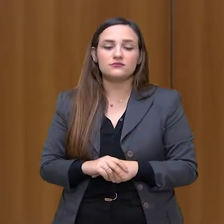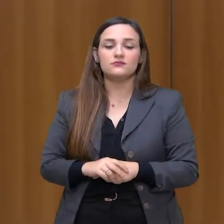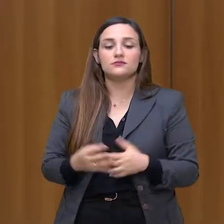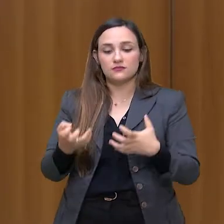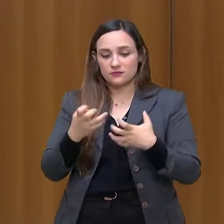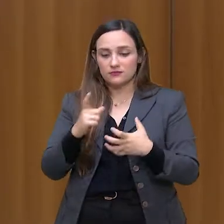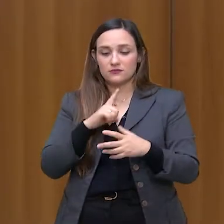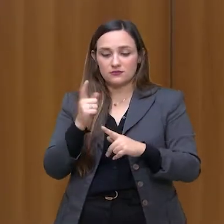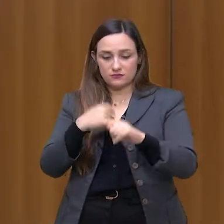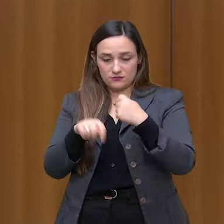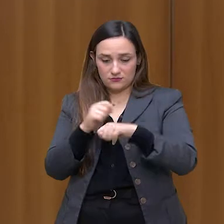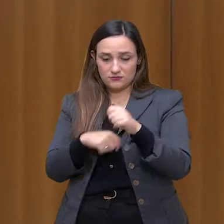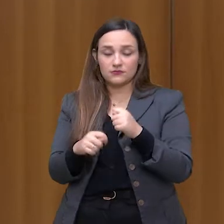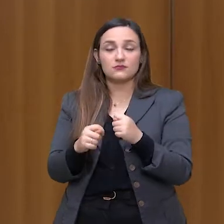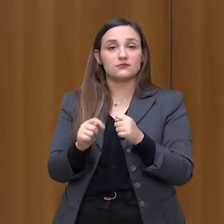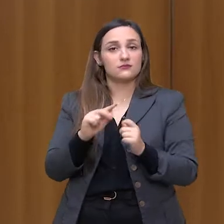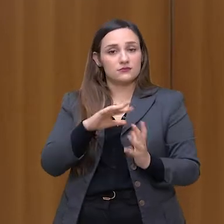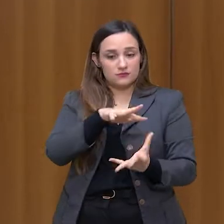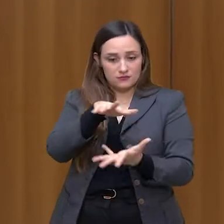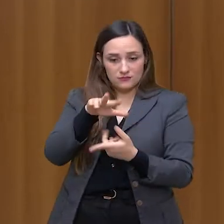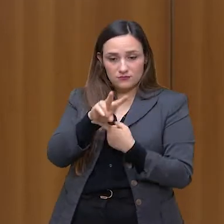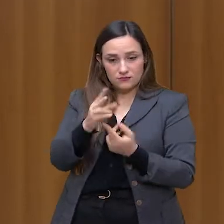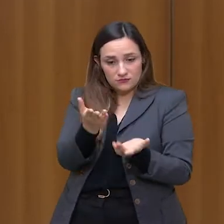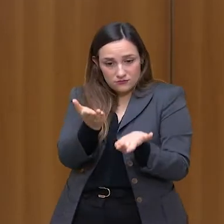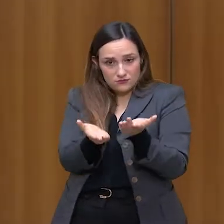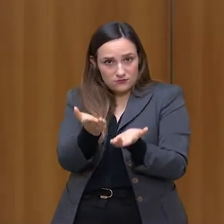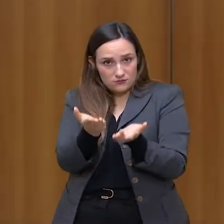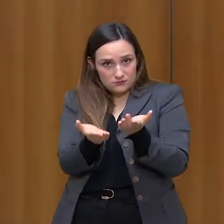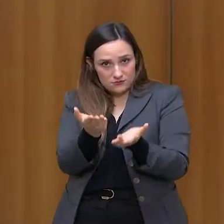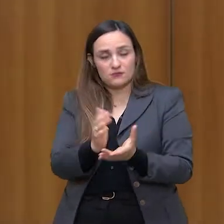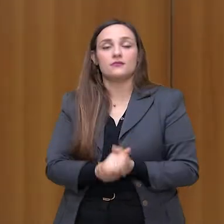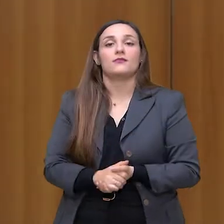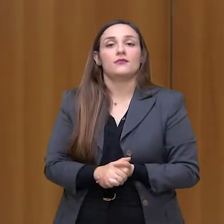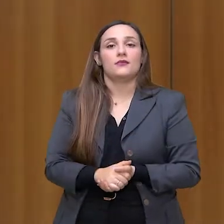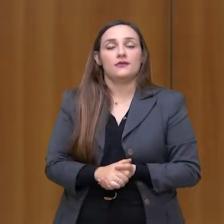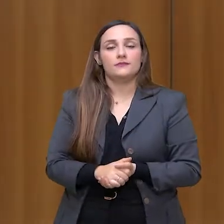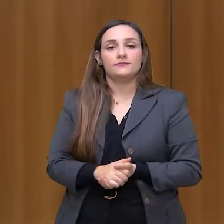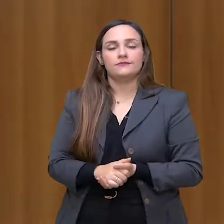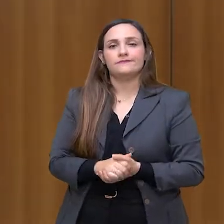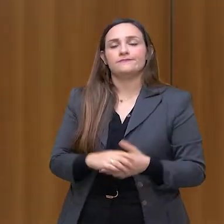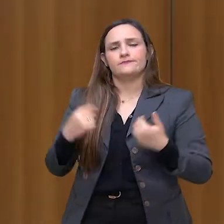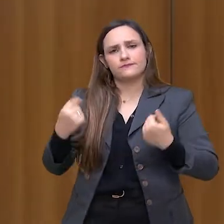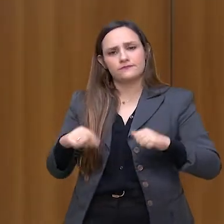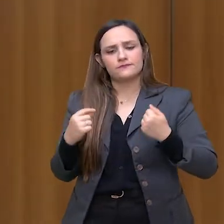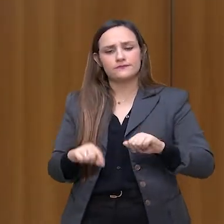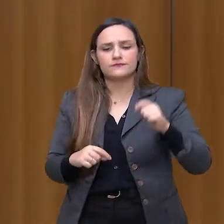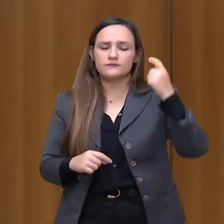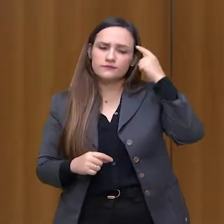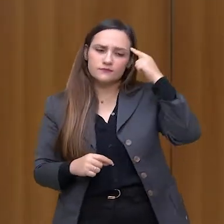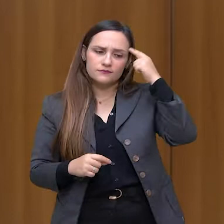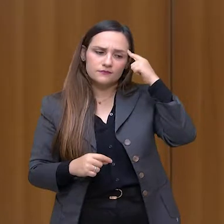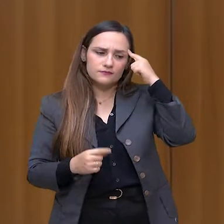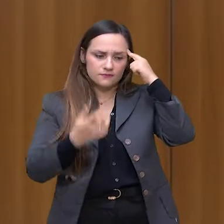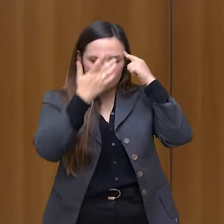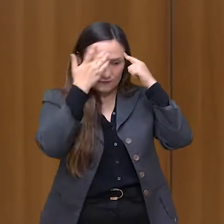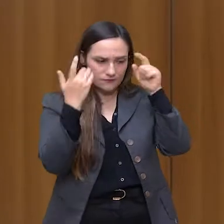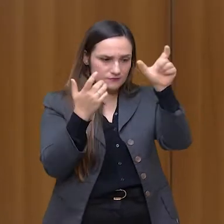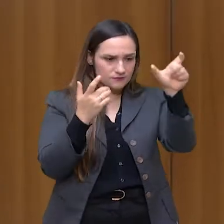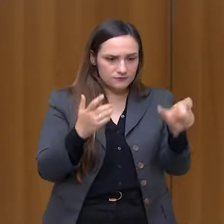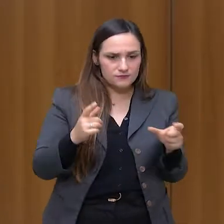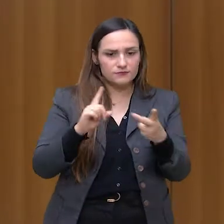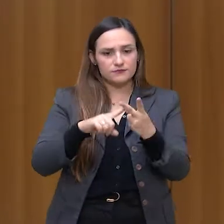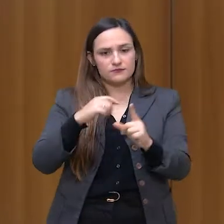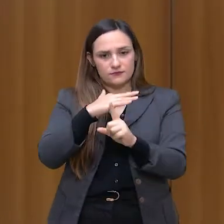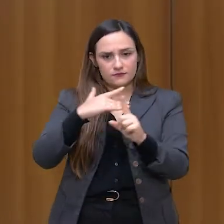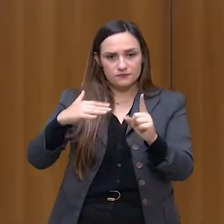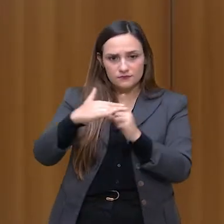economia. Então nós queremos o quê? Ter uma economia sustentável. Né? Então nós queremos pensar nas pessoas, nós